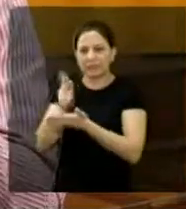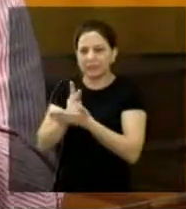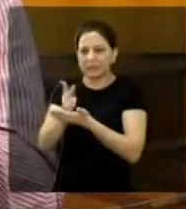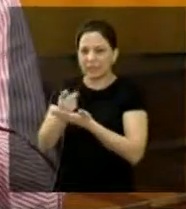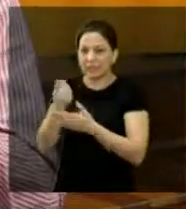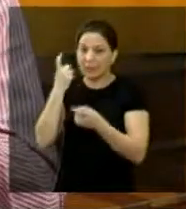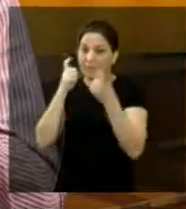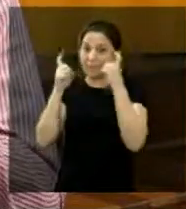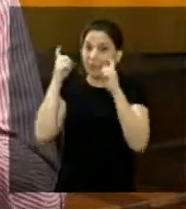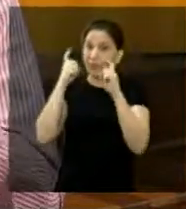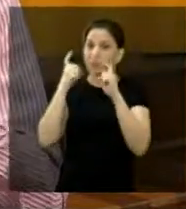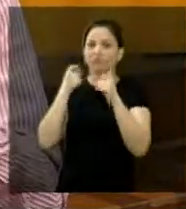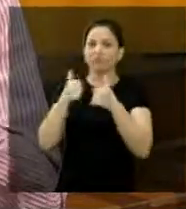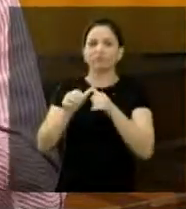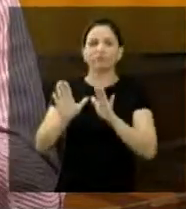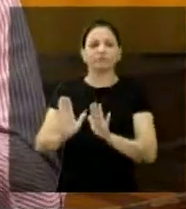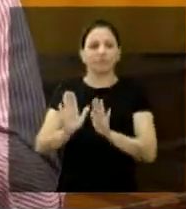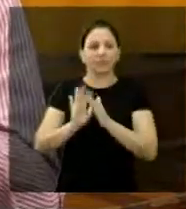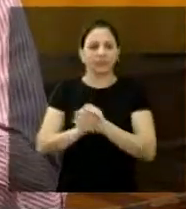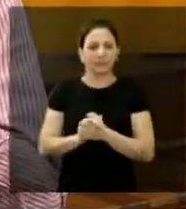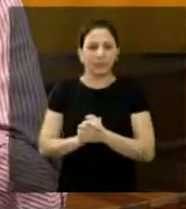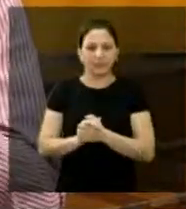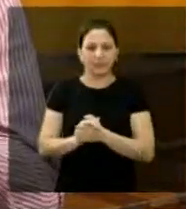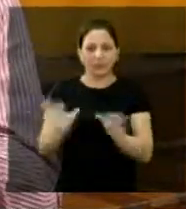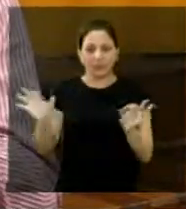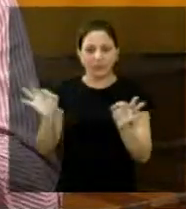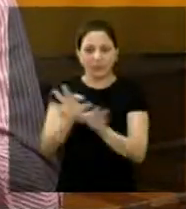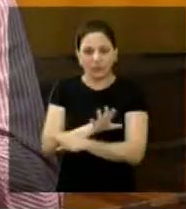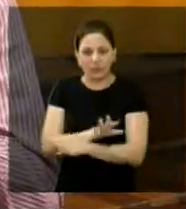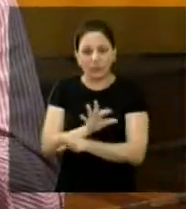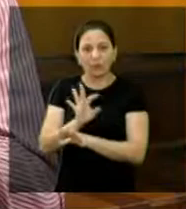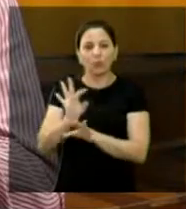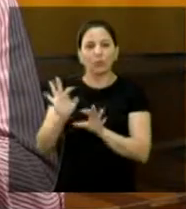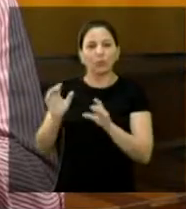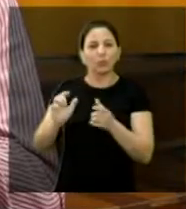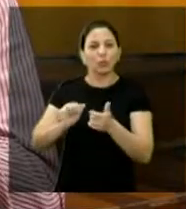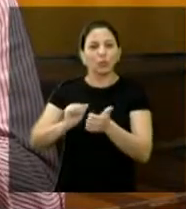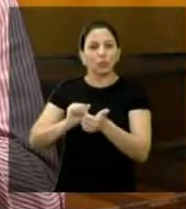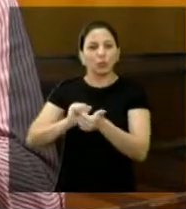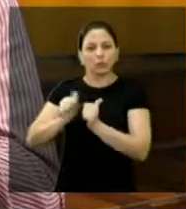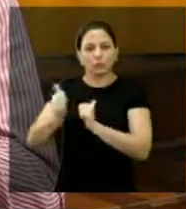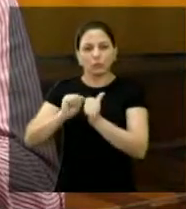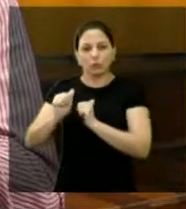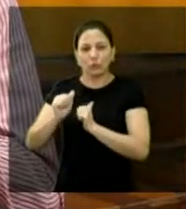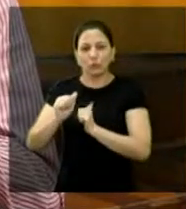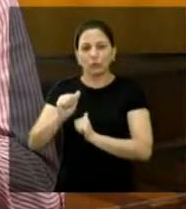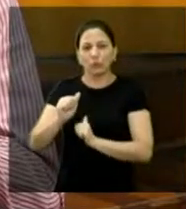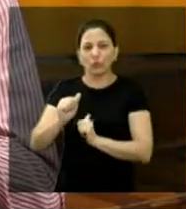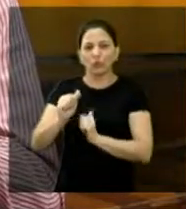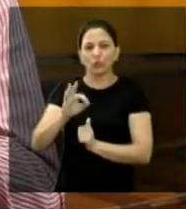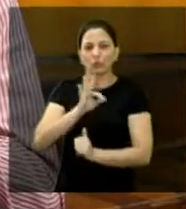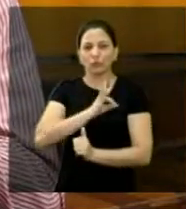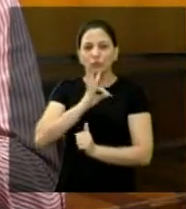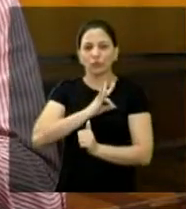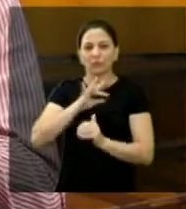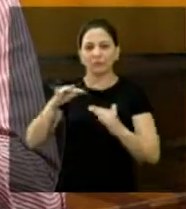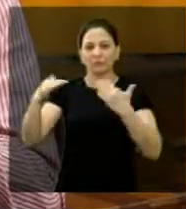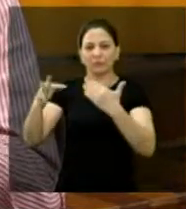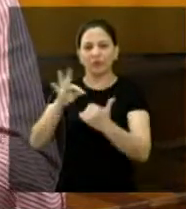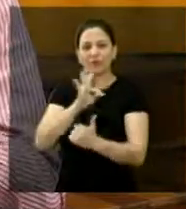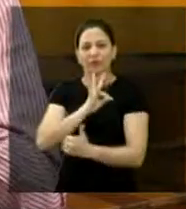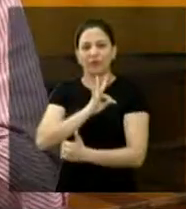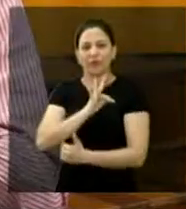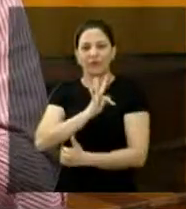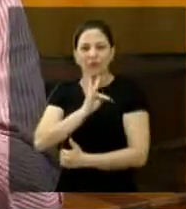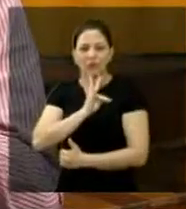de preocupação. Mas no final do jogo, com a Ferroviária ganhando, eu confesso que eu